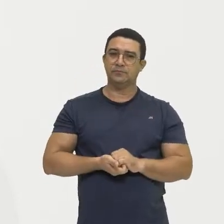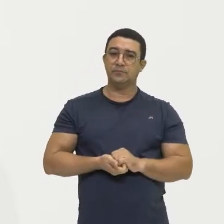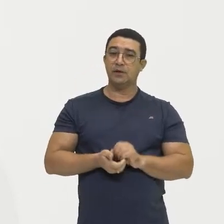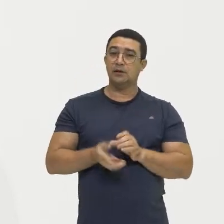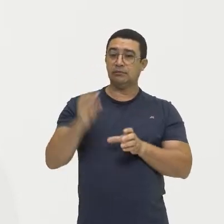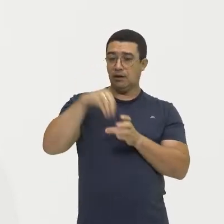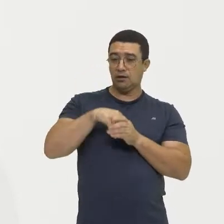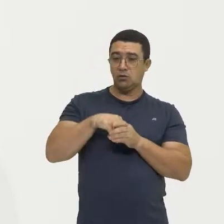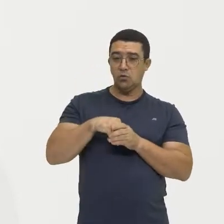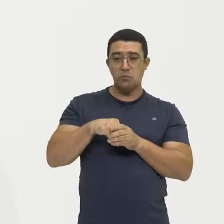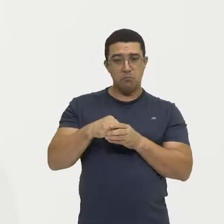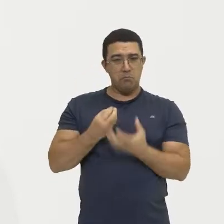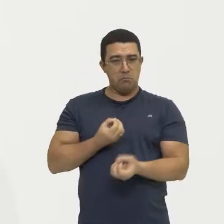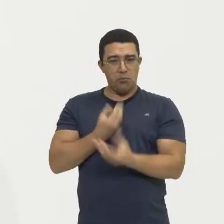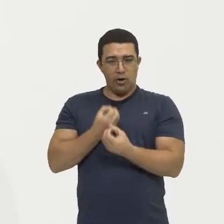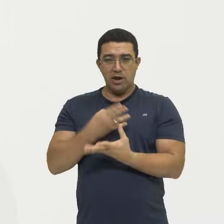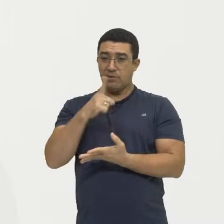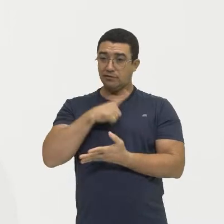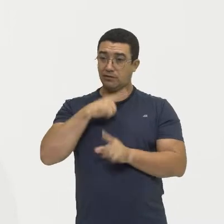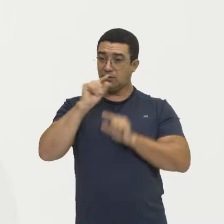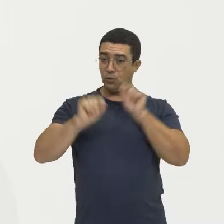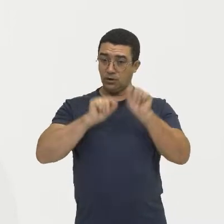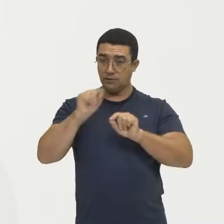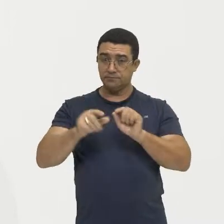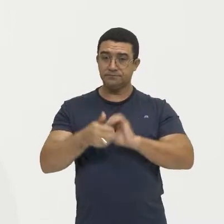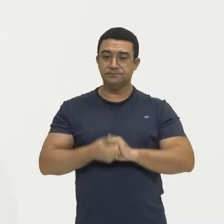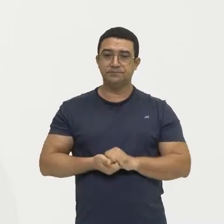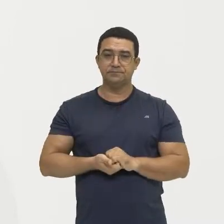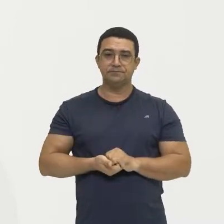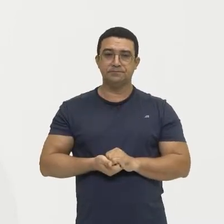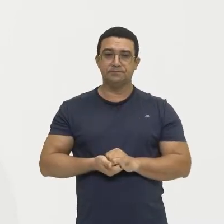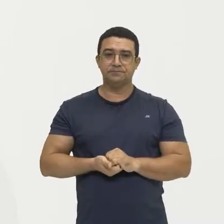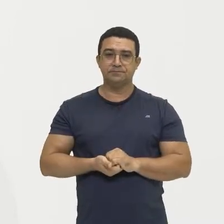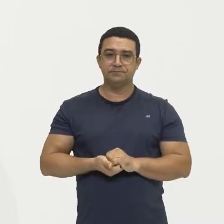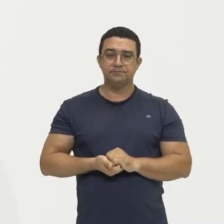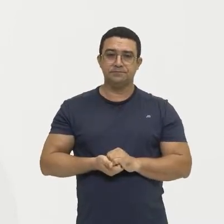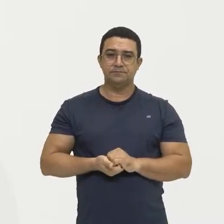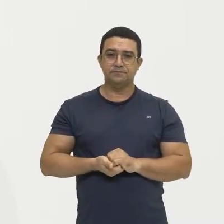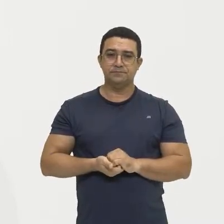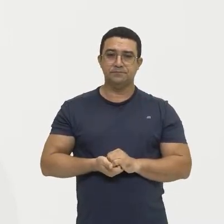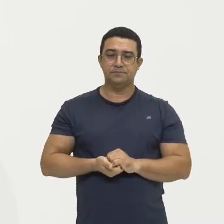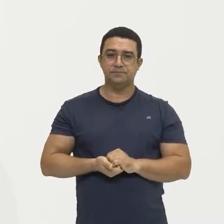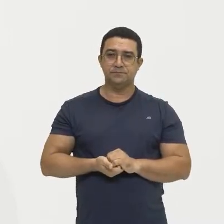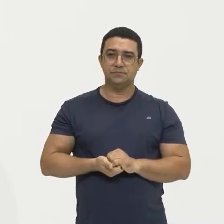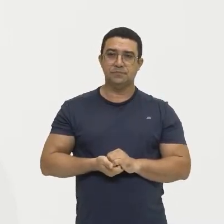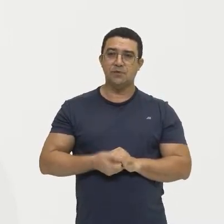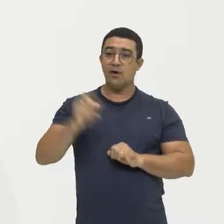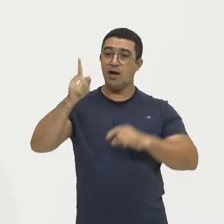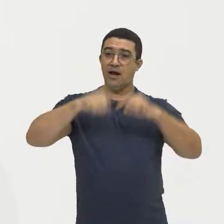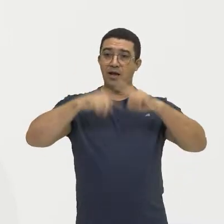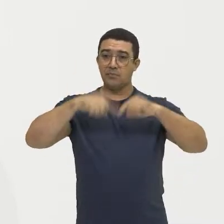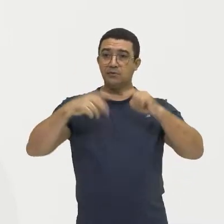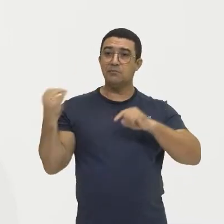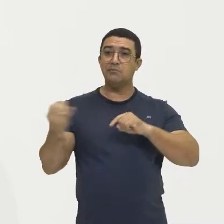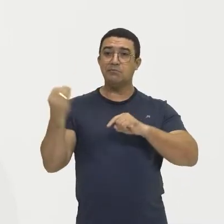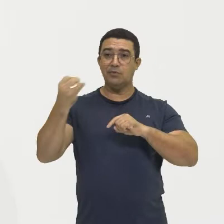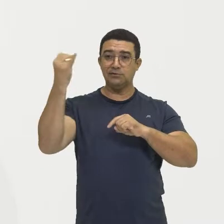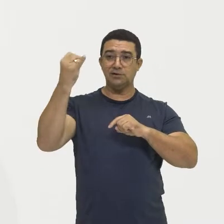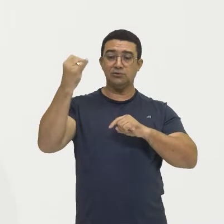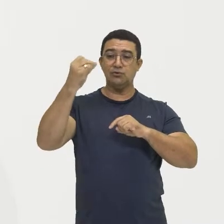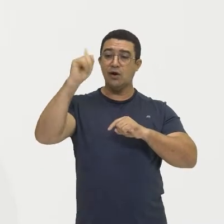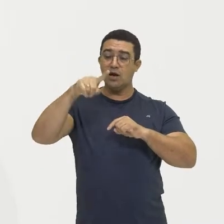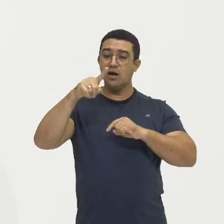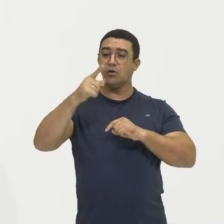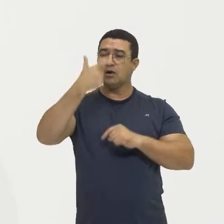Um dos elementos importantes aí é o eu lírico, a pessoa que fala no poema, né? Então, ele diz que o poeta é